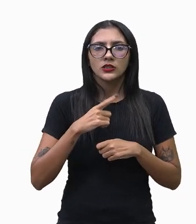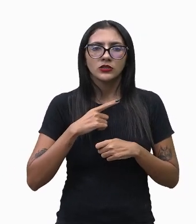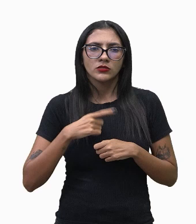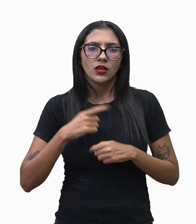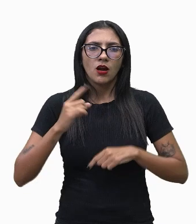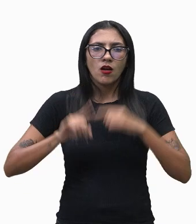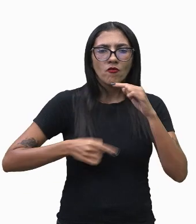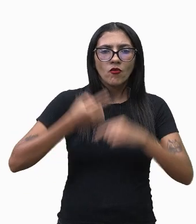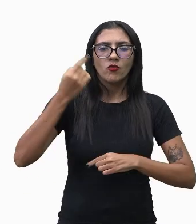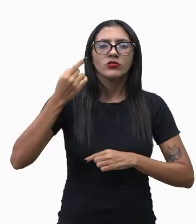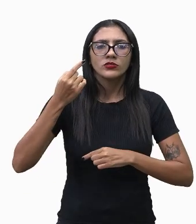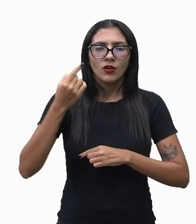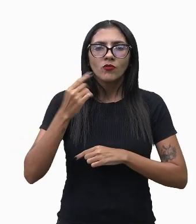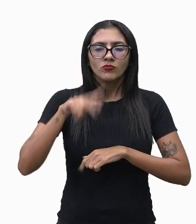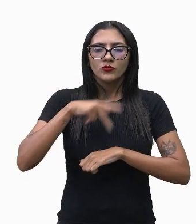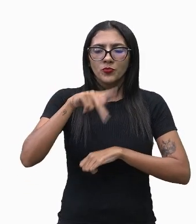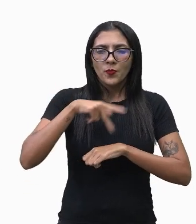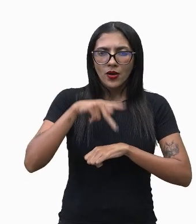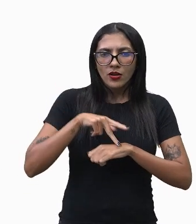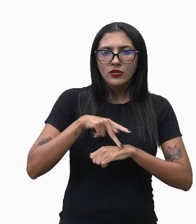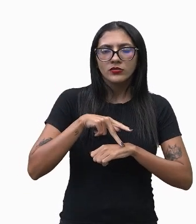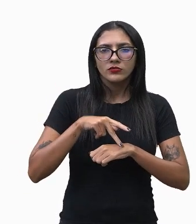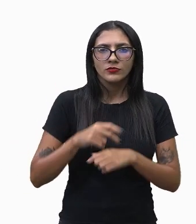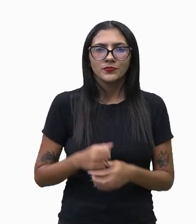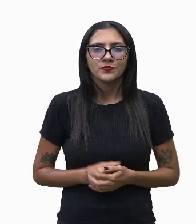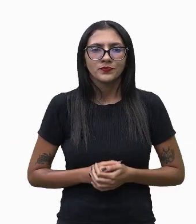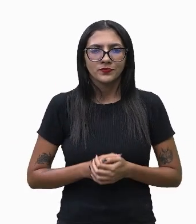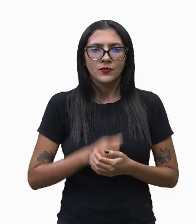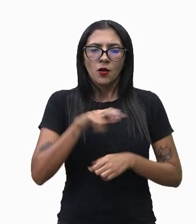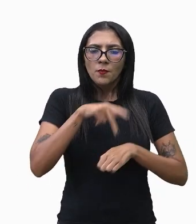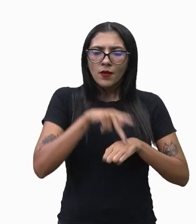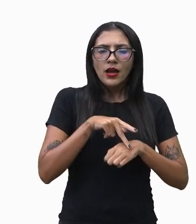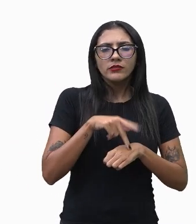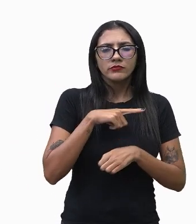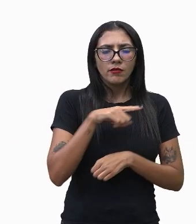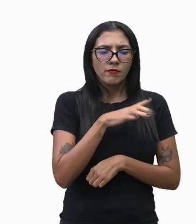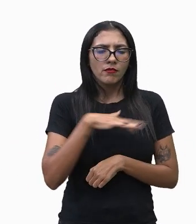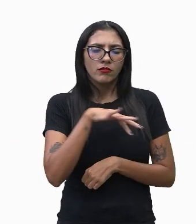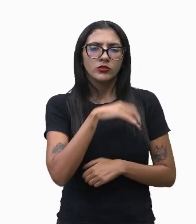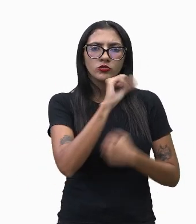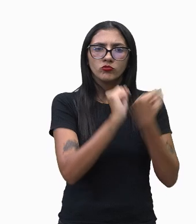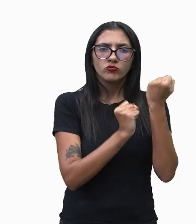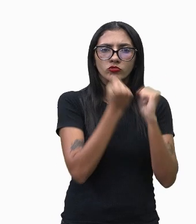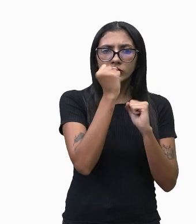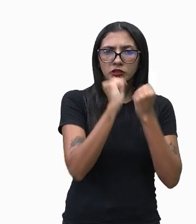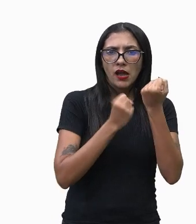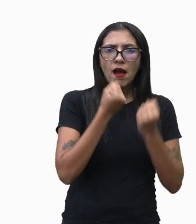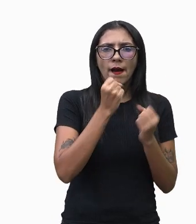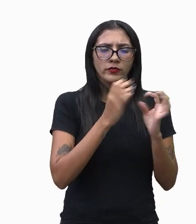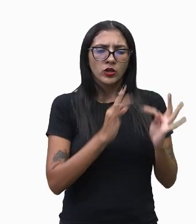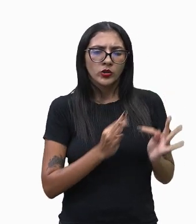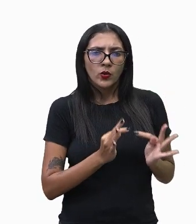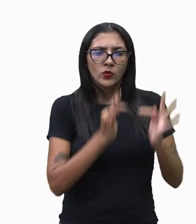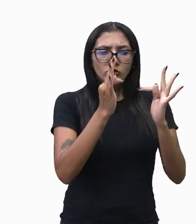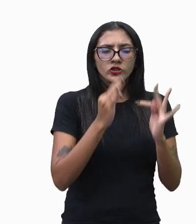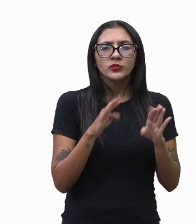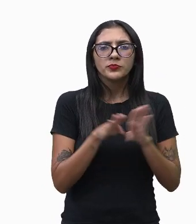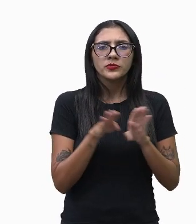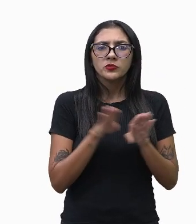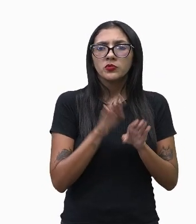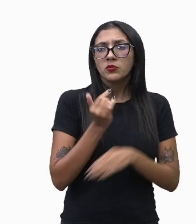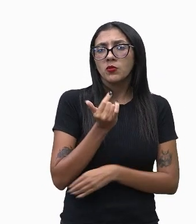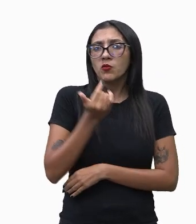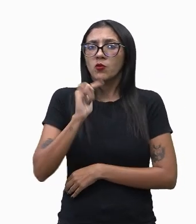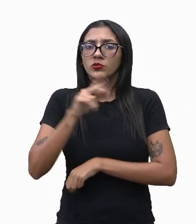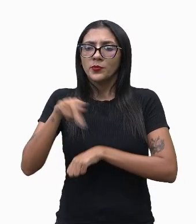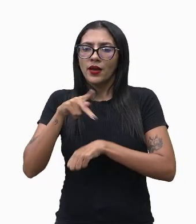o desenvolvimento dos países, tanto dos países industrializados, né, quanto dos países que